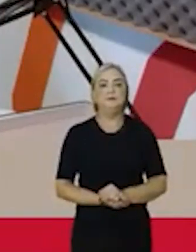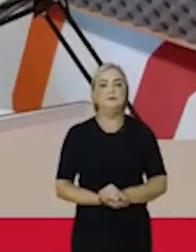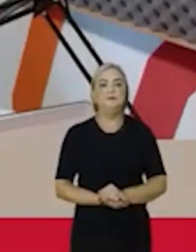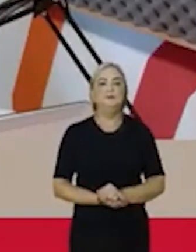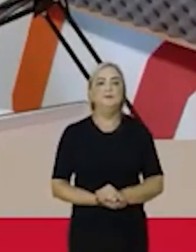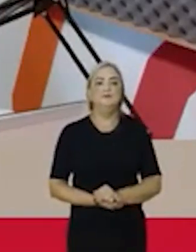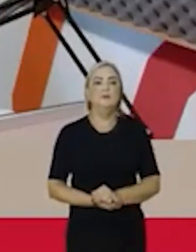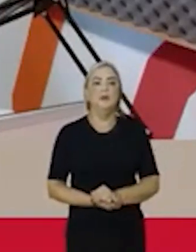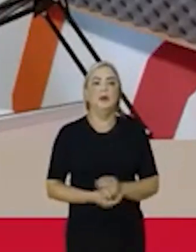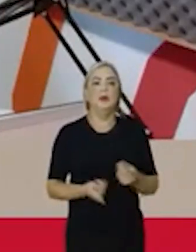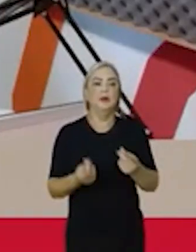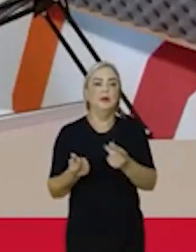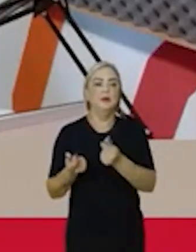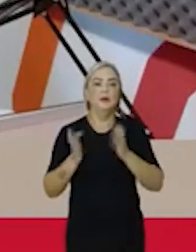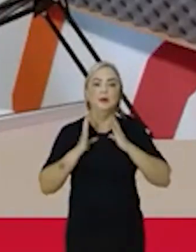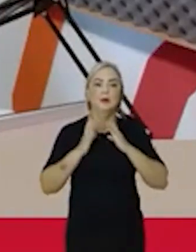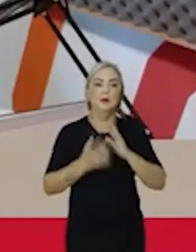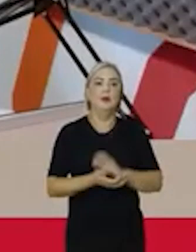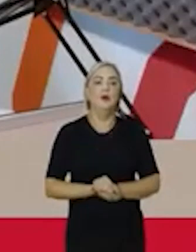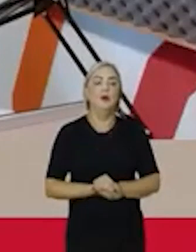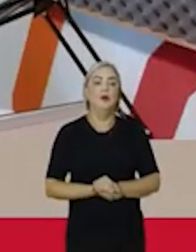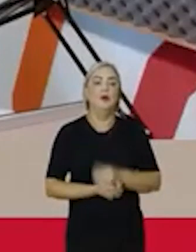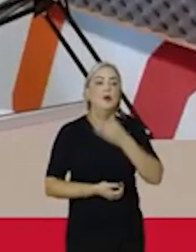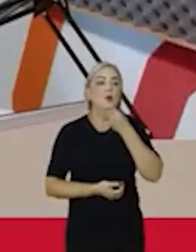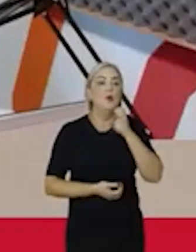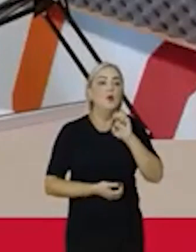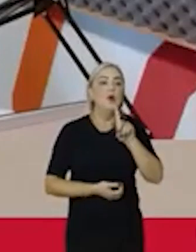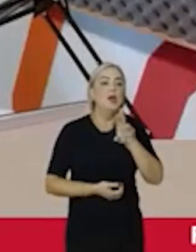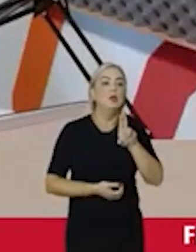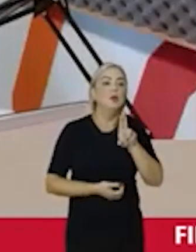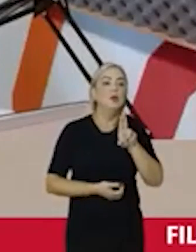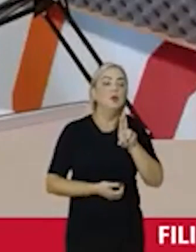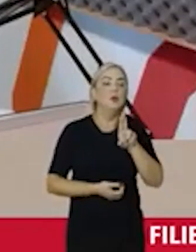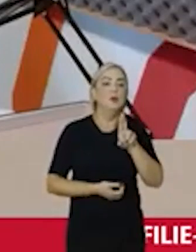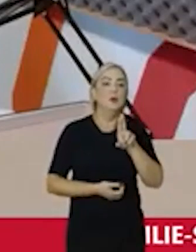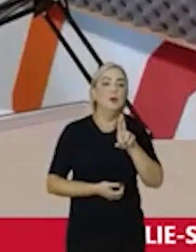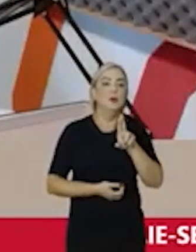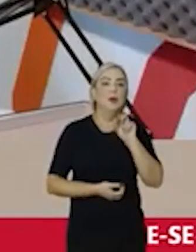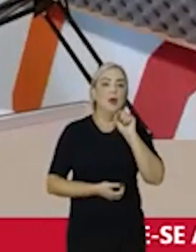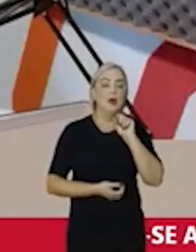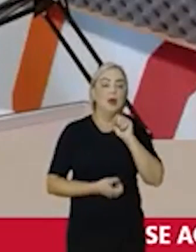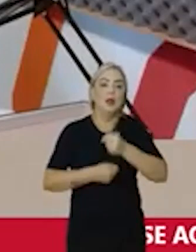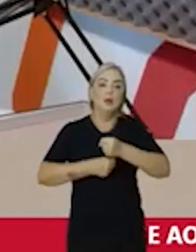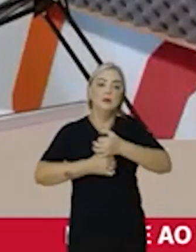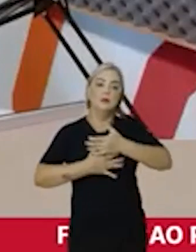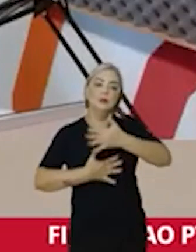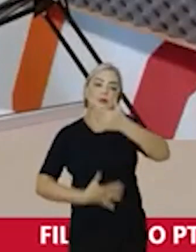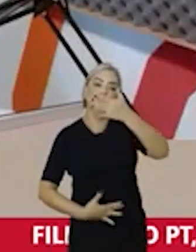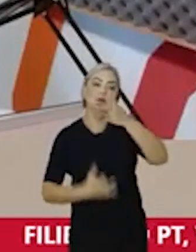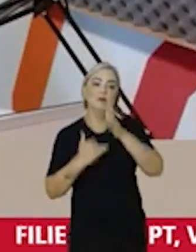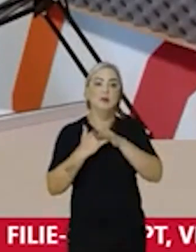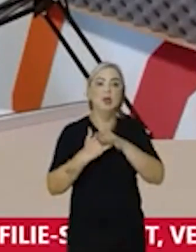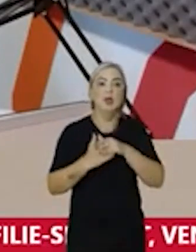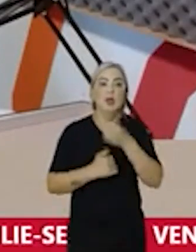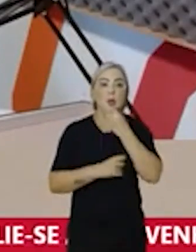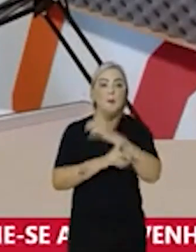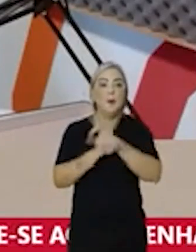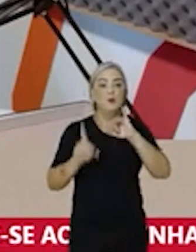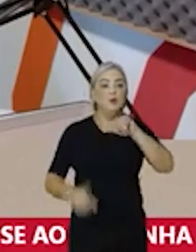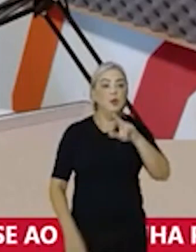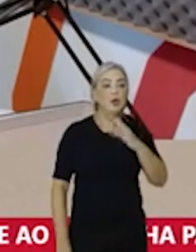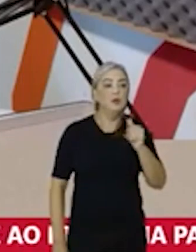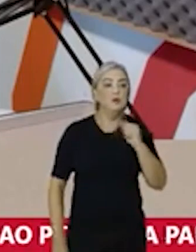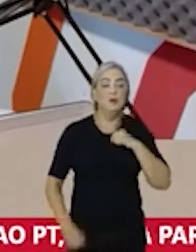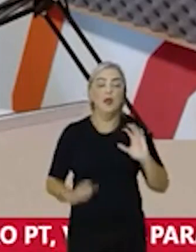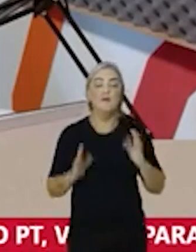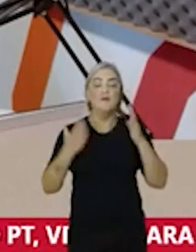Estão rifando no nosso patrimônio aqui, Juca. O Edu Airosa, aqui no chat no YouTube, diz: bom dia, Juca,